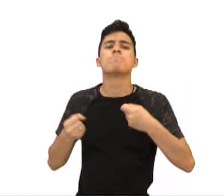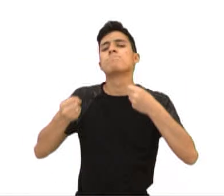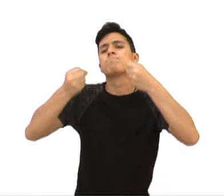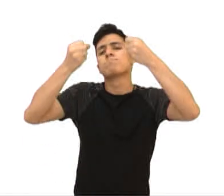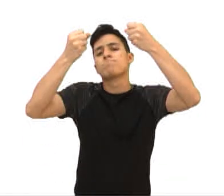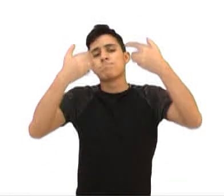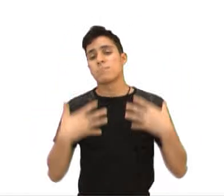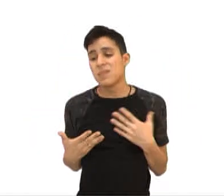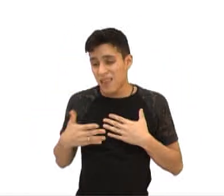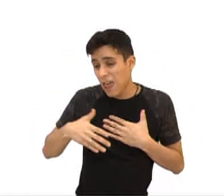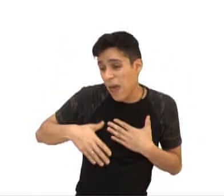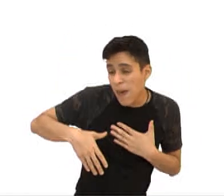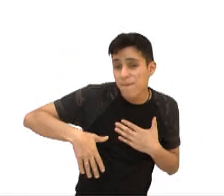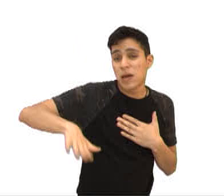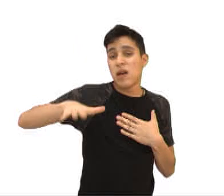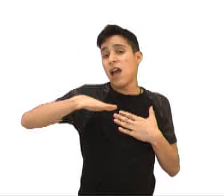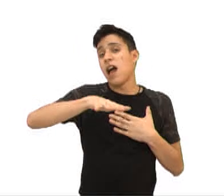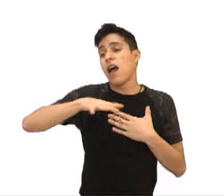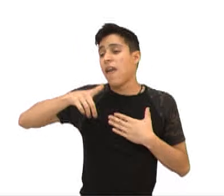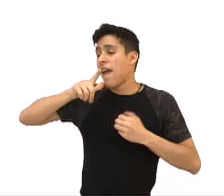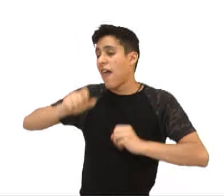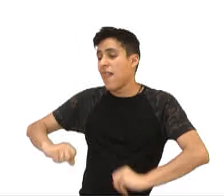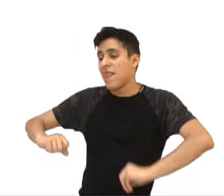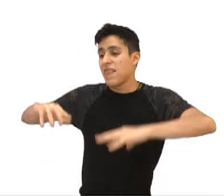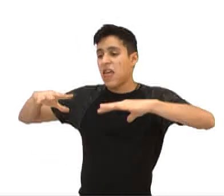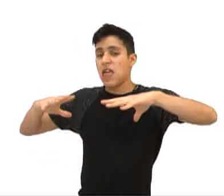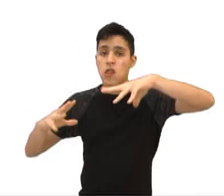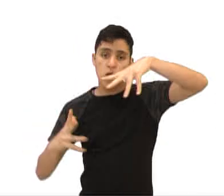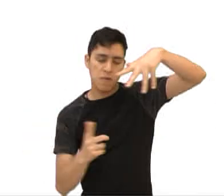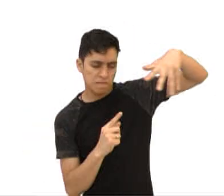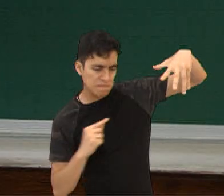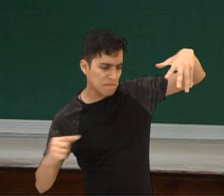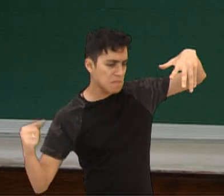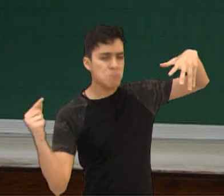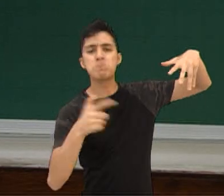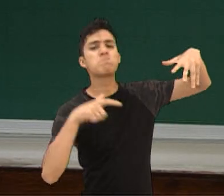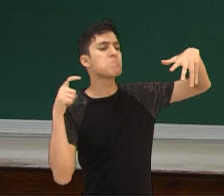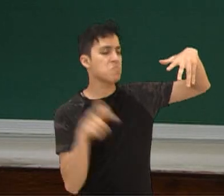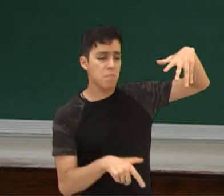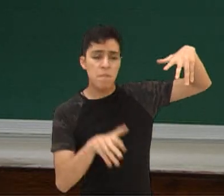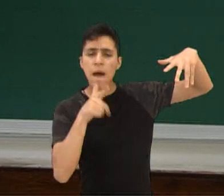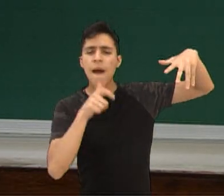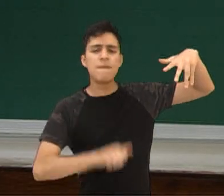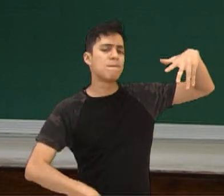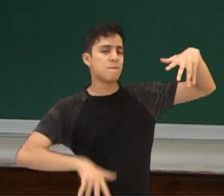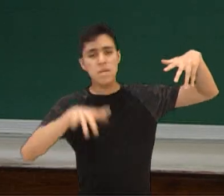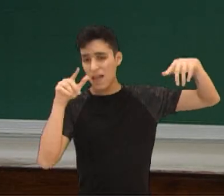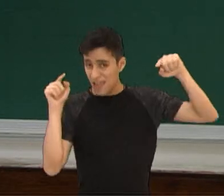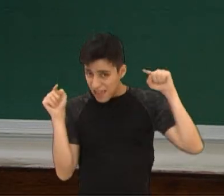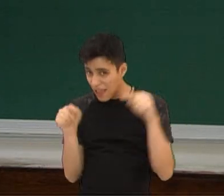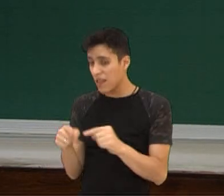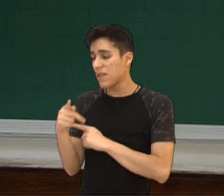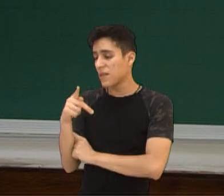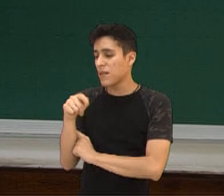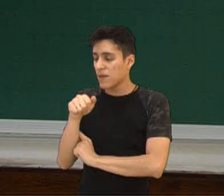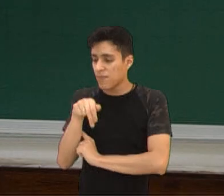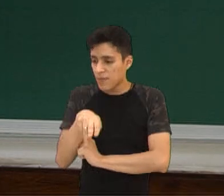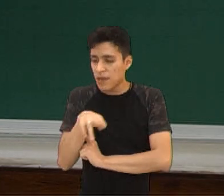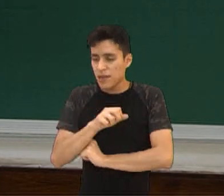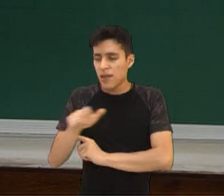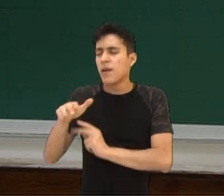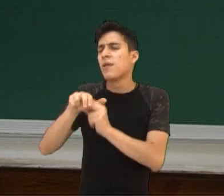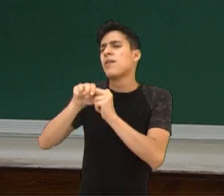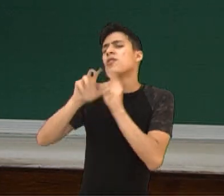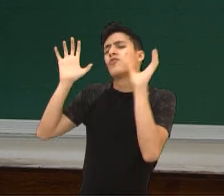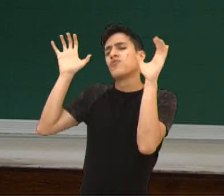maior área alagável do mundo. Lembra que a gente comentou que por ser uma área onde tem muito escoamento de água, chove bastante também,